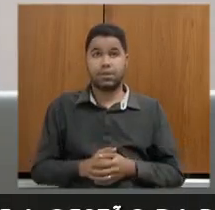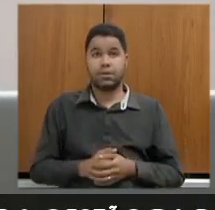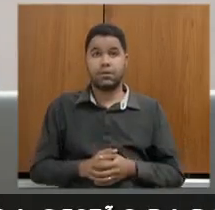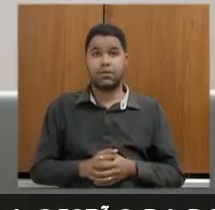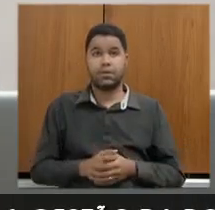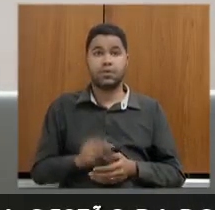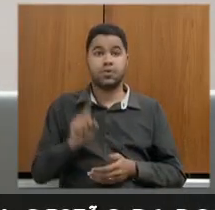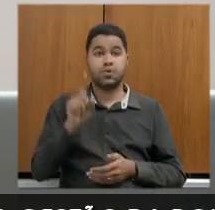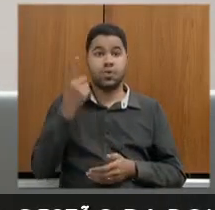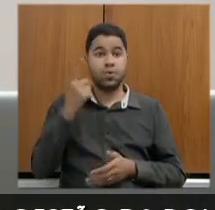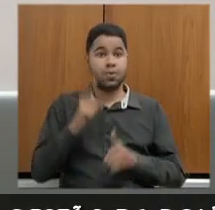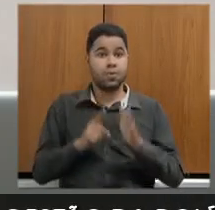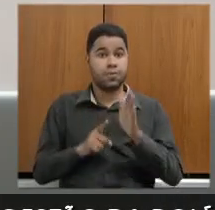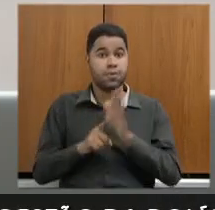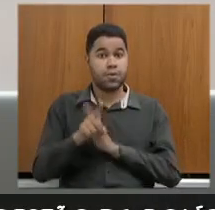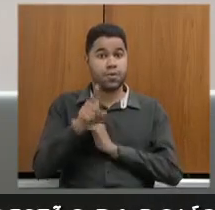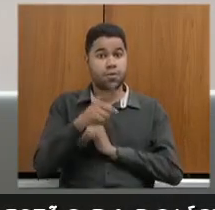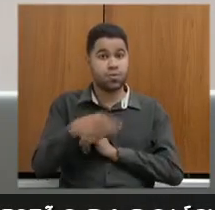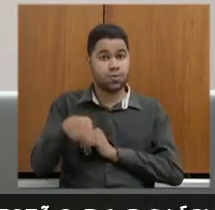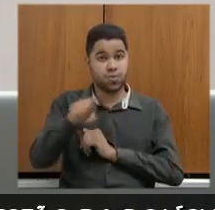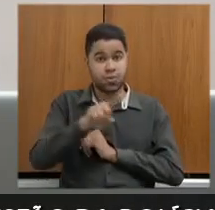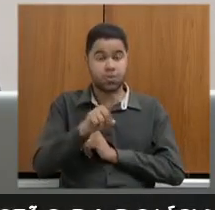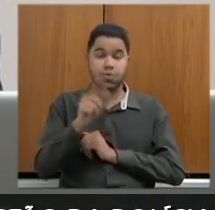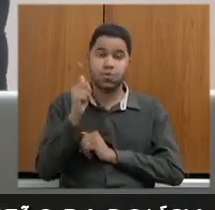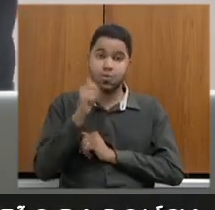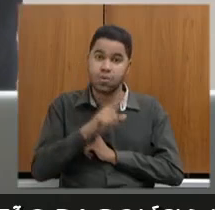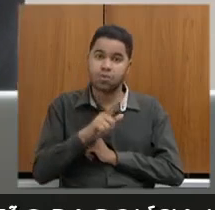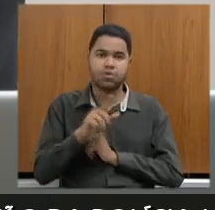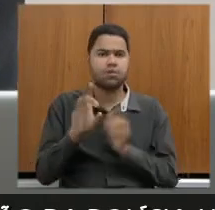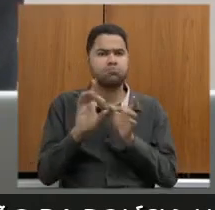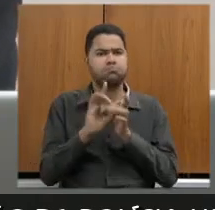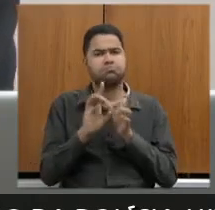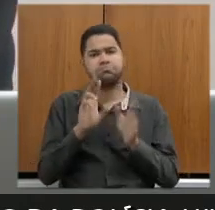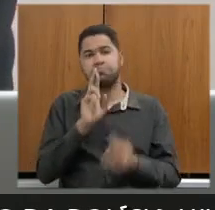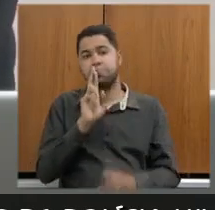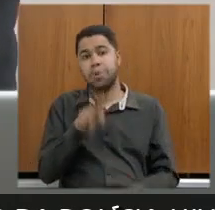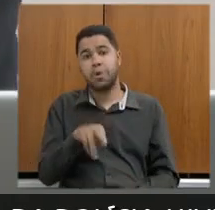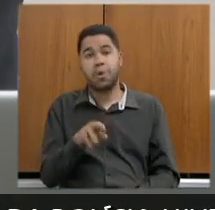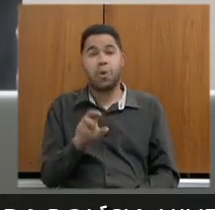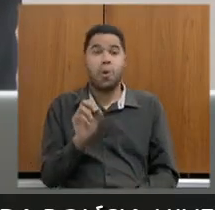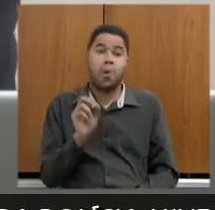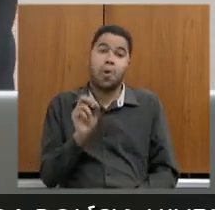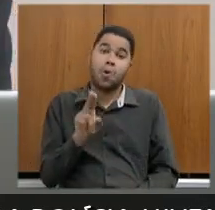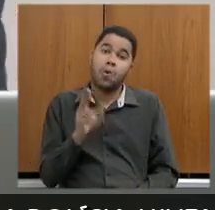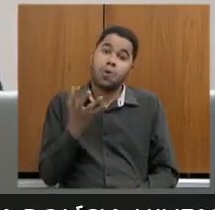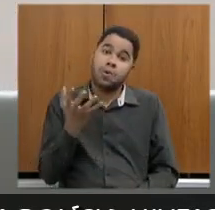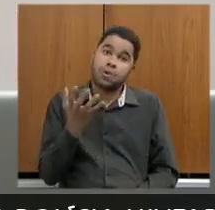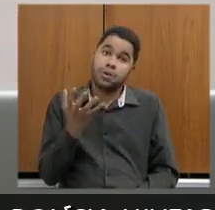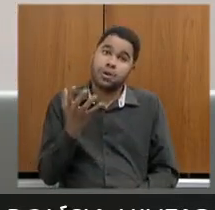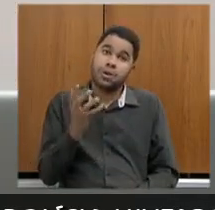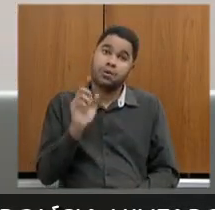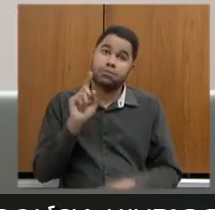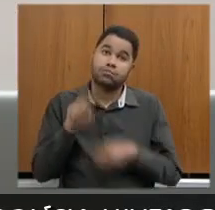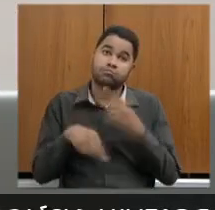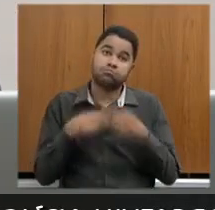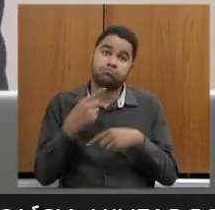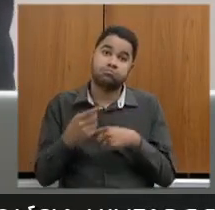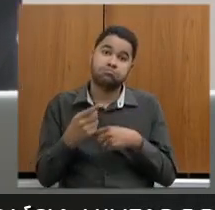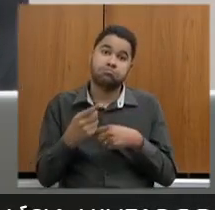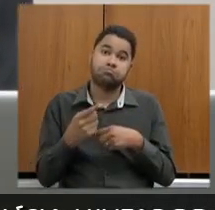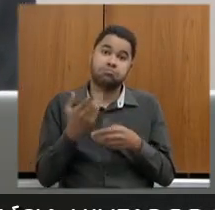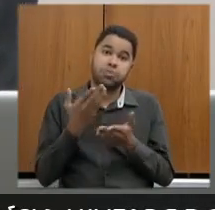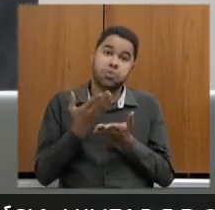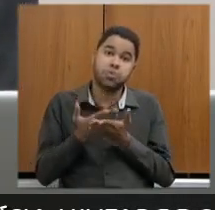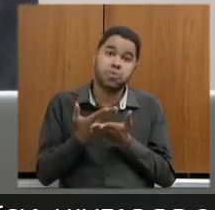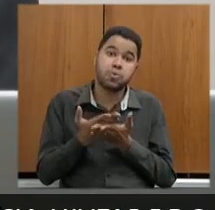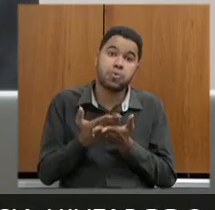só uma pergunta para que o Senhor possa ficar à vontade de responder ou caso queira depois poder fazer um